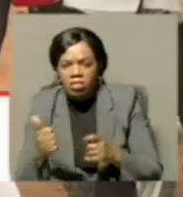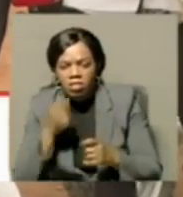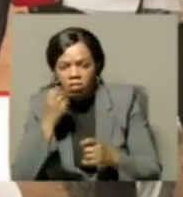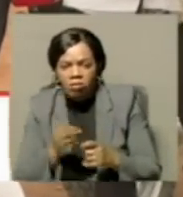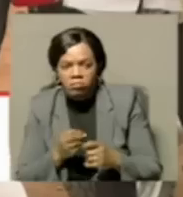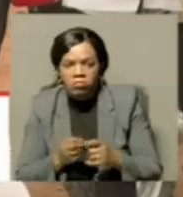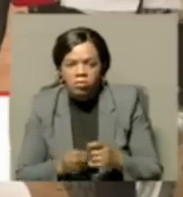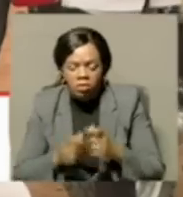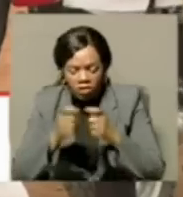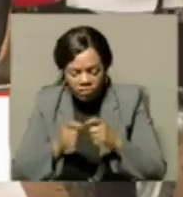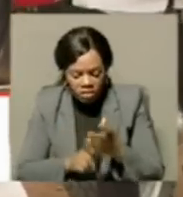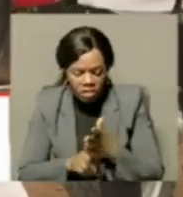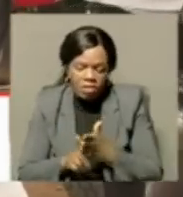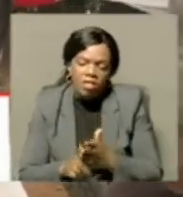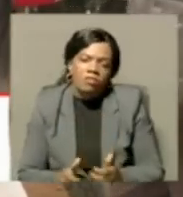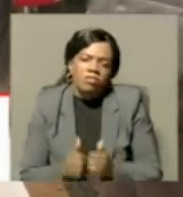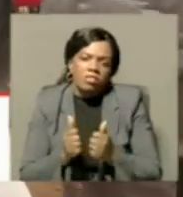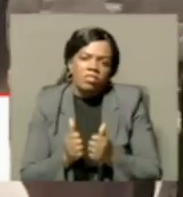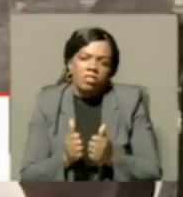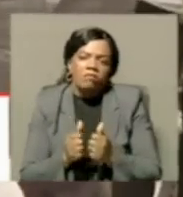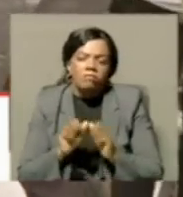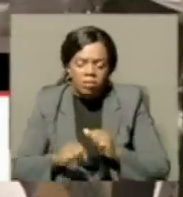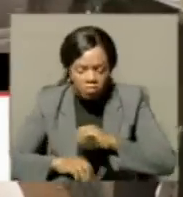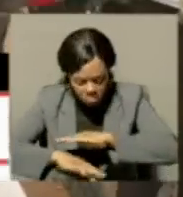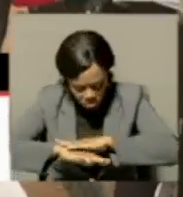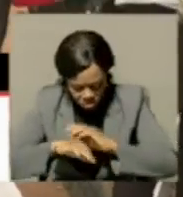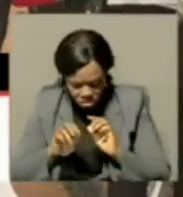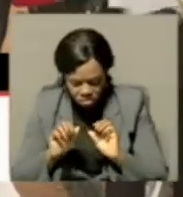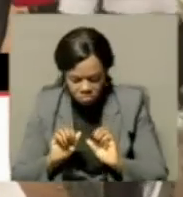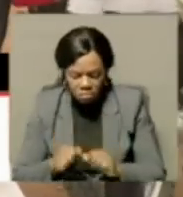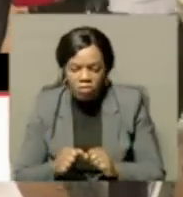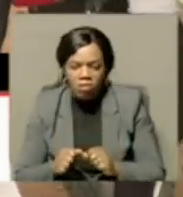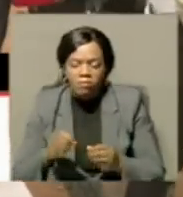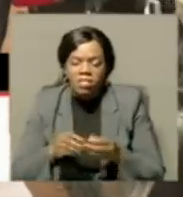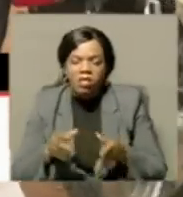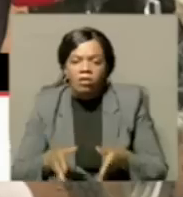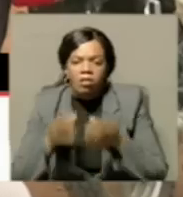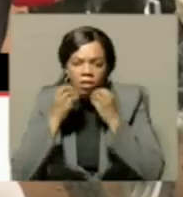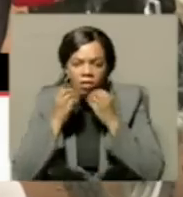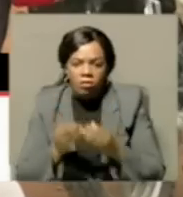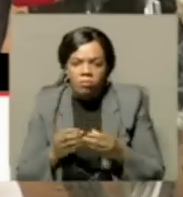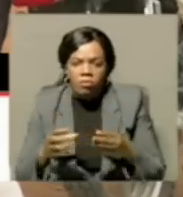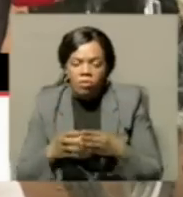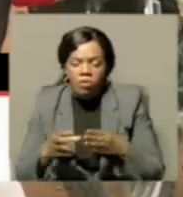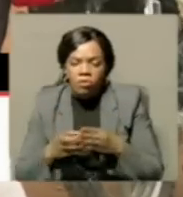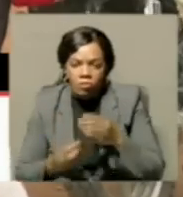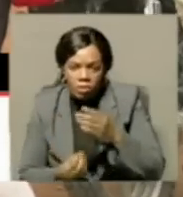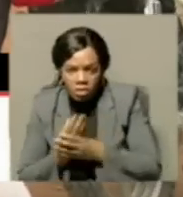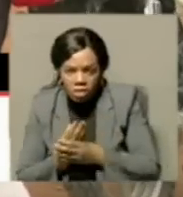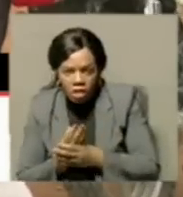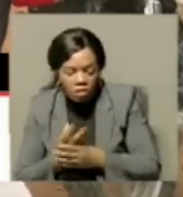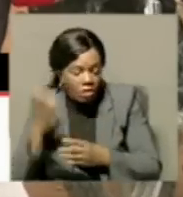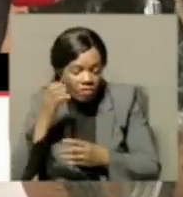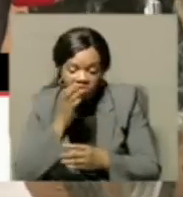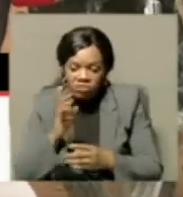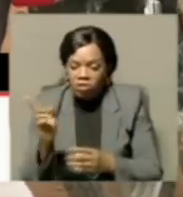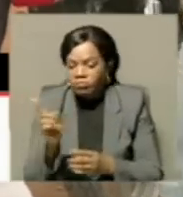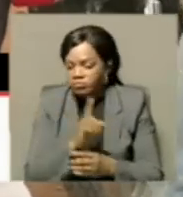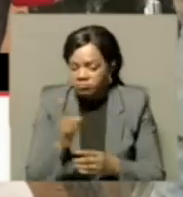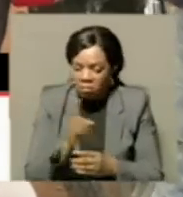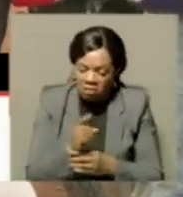fazer cumprir. Mas para isso acontecer, é necessário que esta comissão que foi criada, que eu ainda não tomei conhecimento exatamente